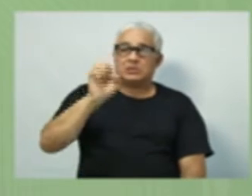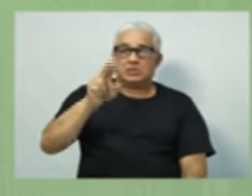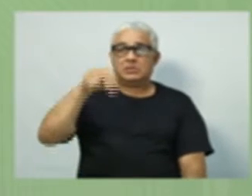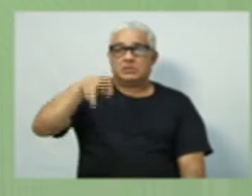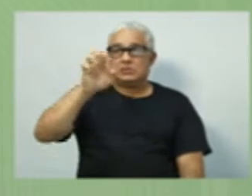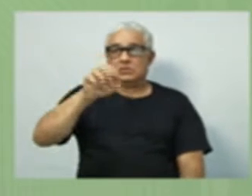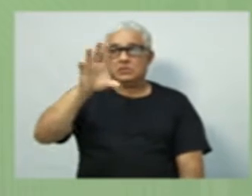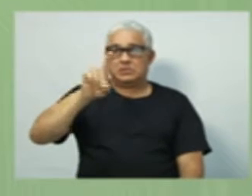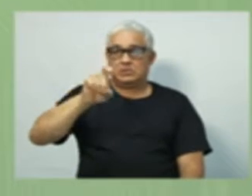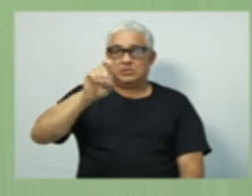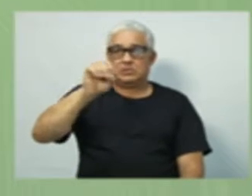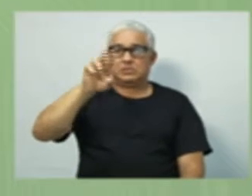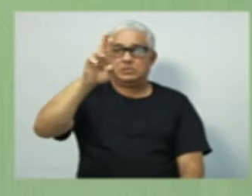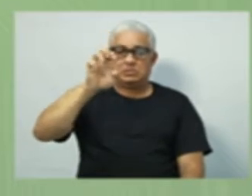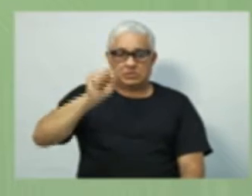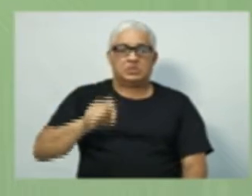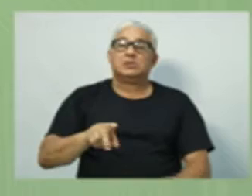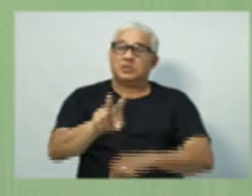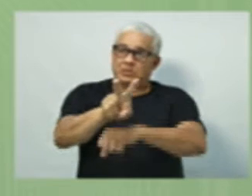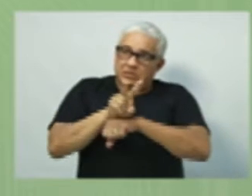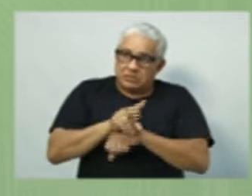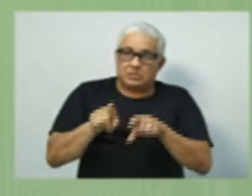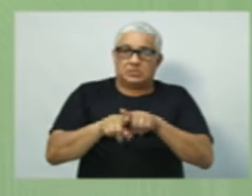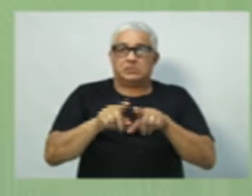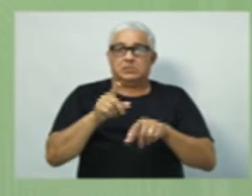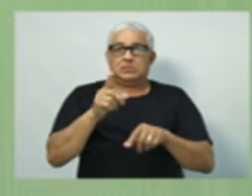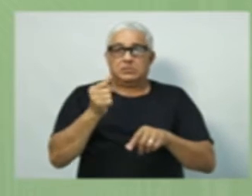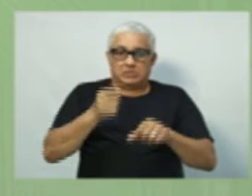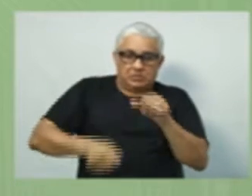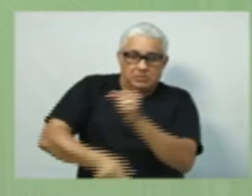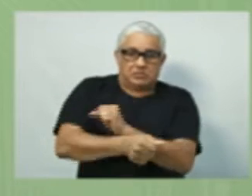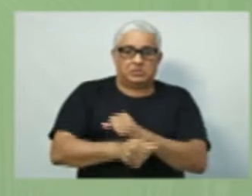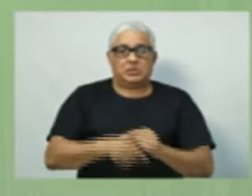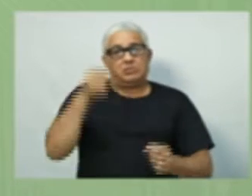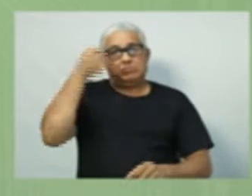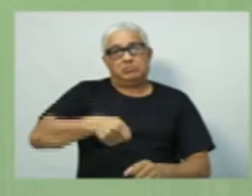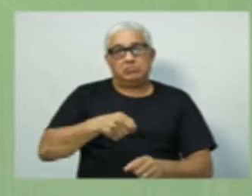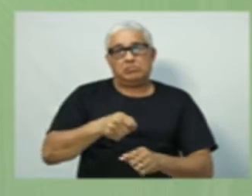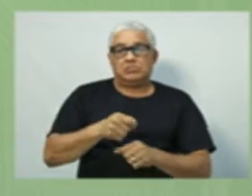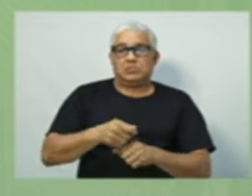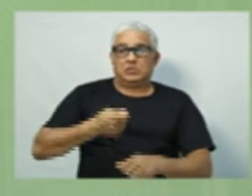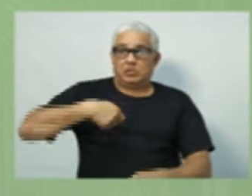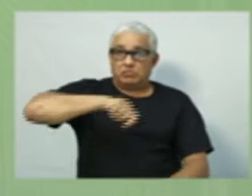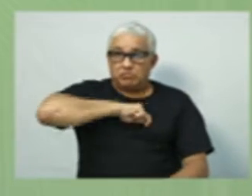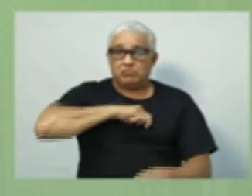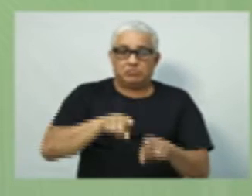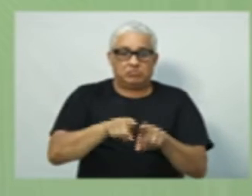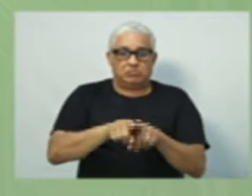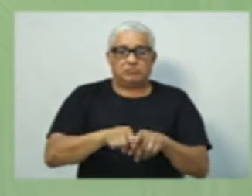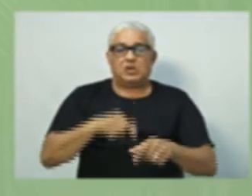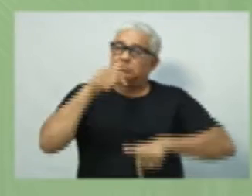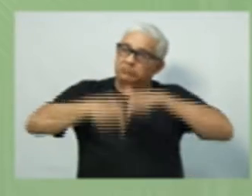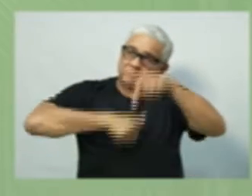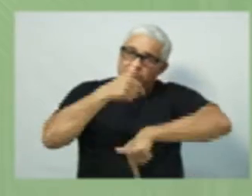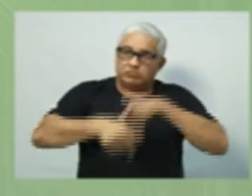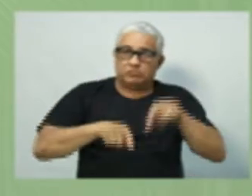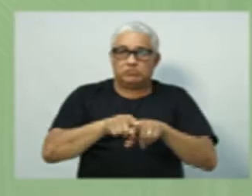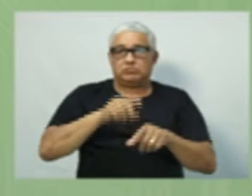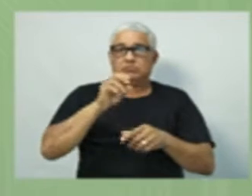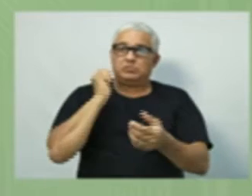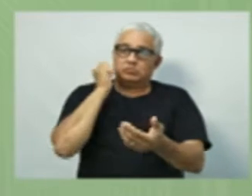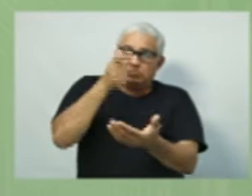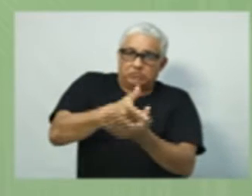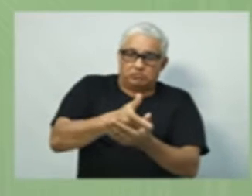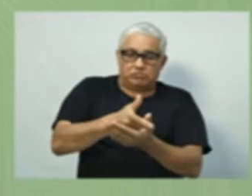financiamentos obrigações fiscais obrigações sociais trabalhistas contas a pagar que